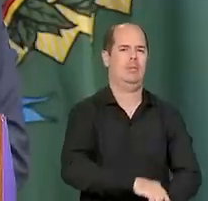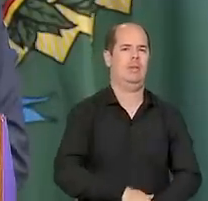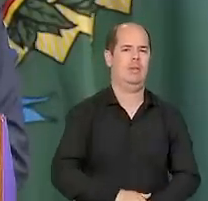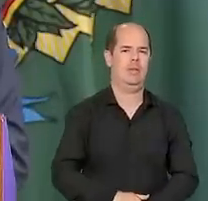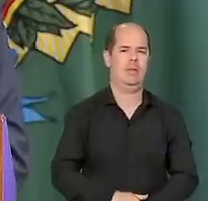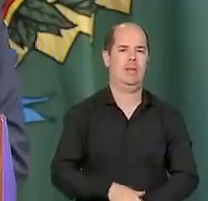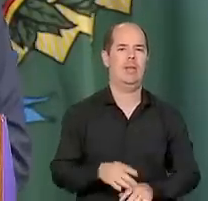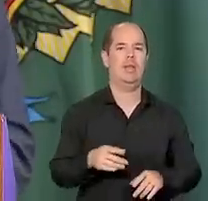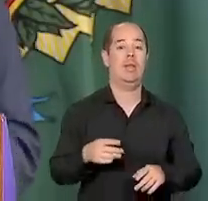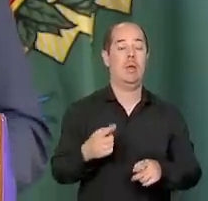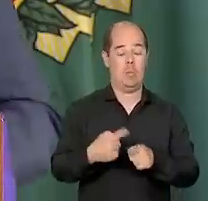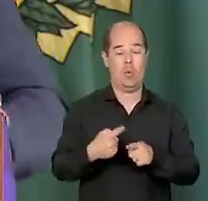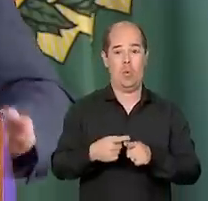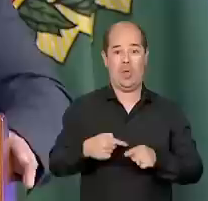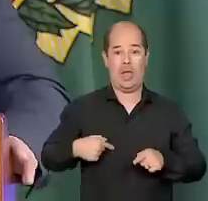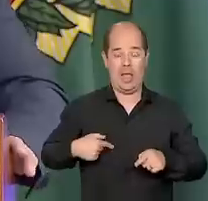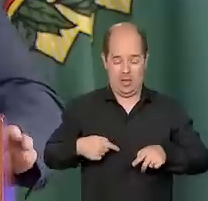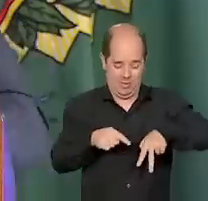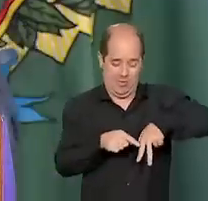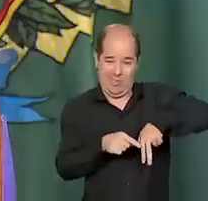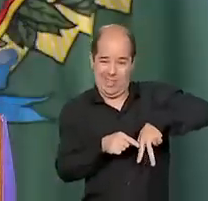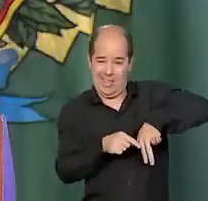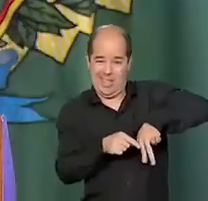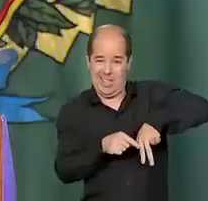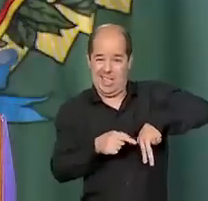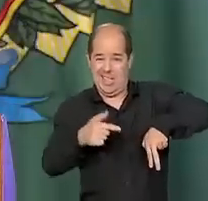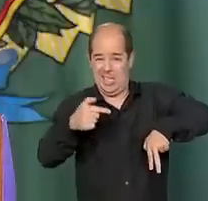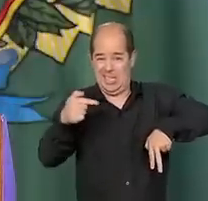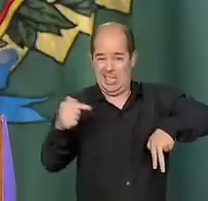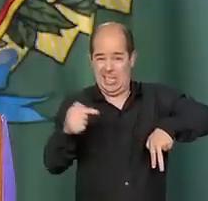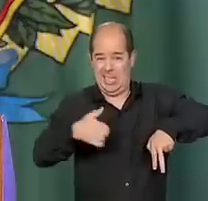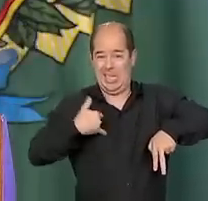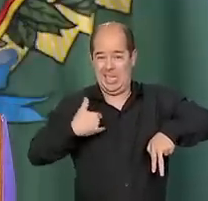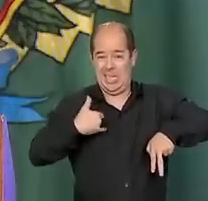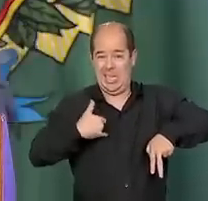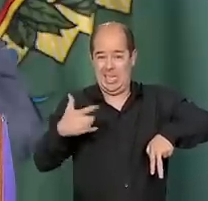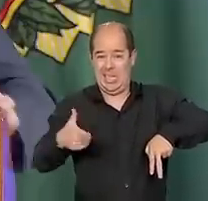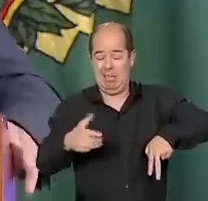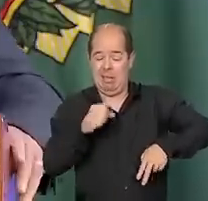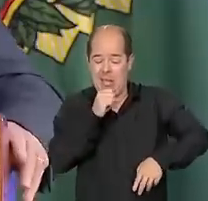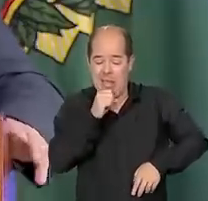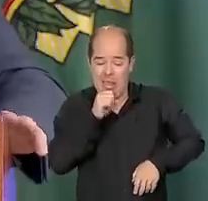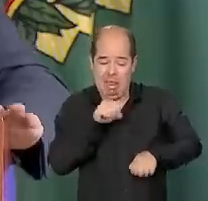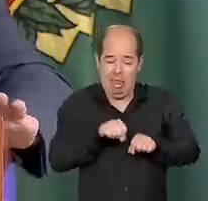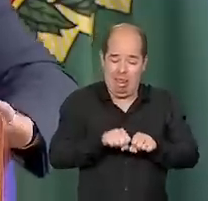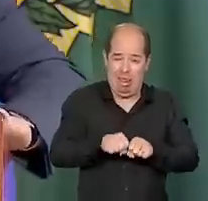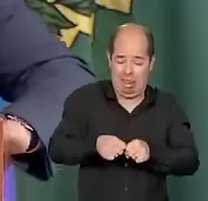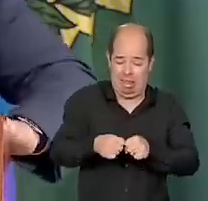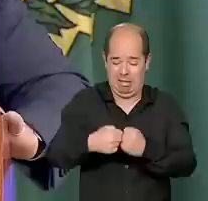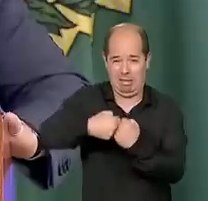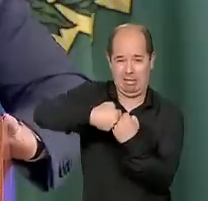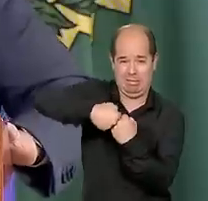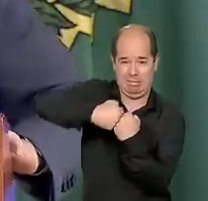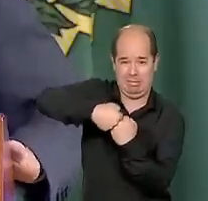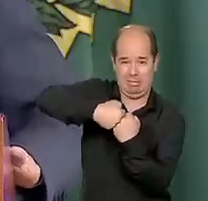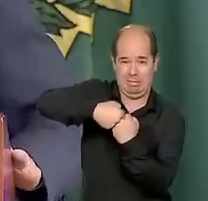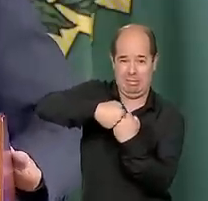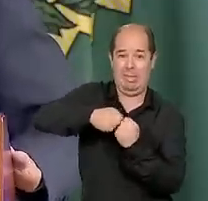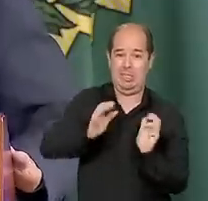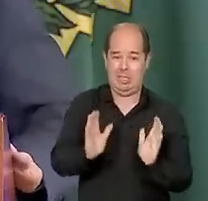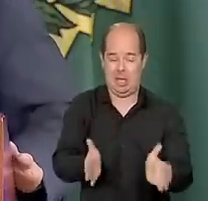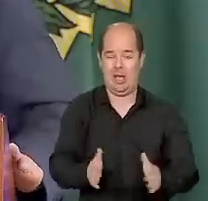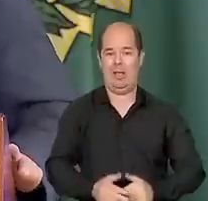77 anos. Eu queria chamar a atenção dos nossos deputados e